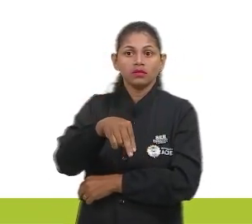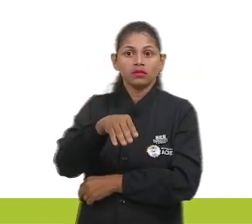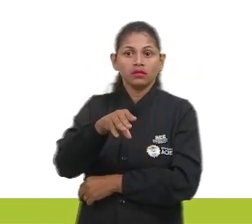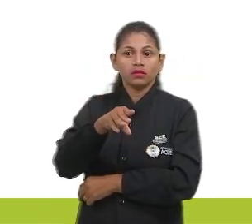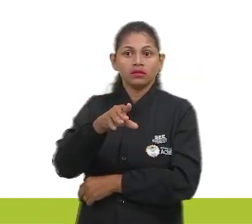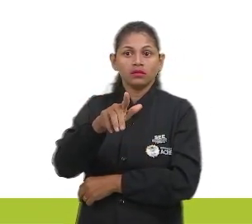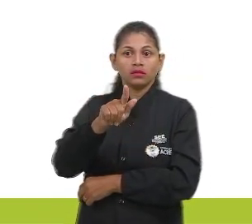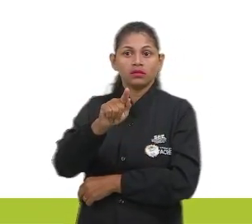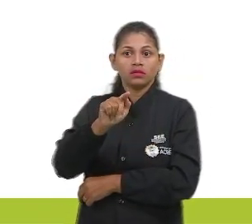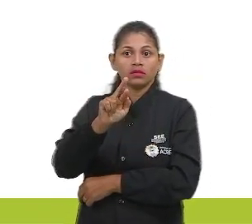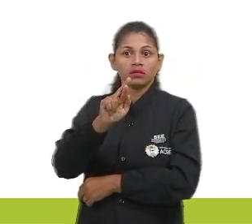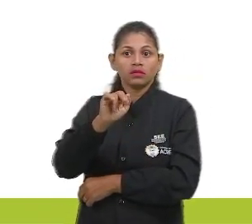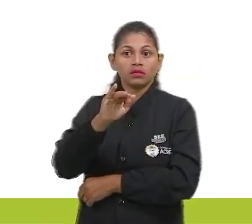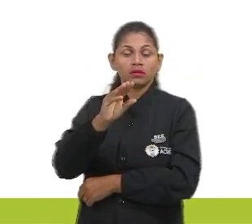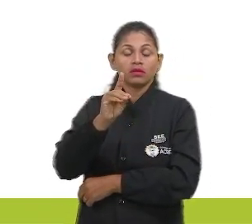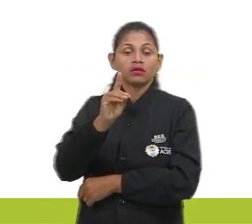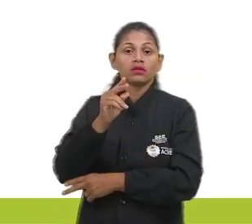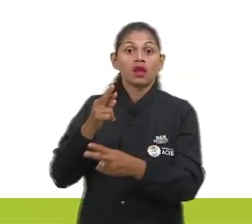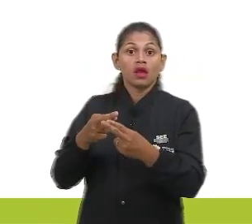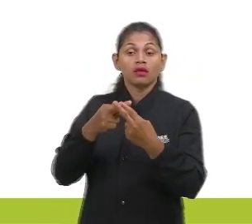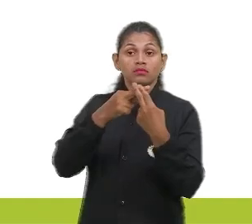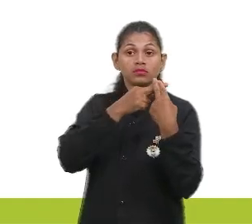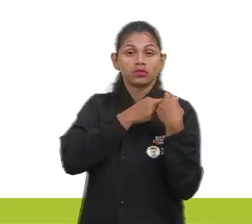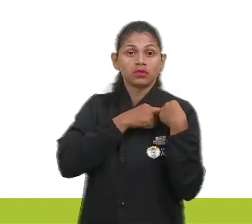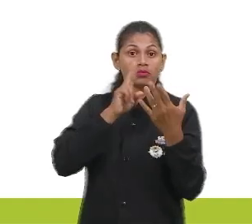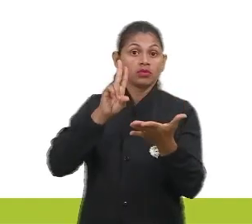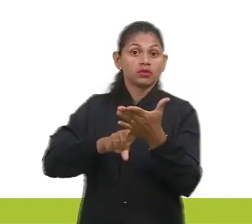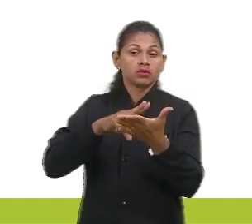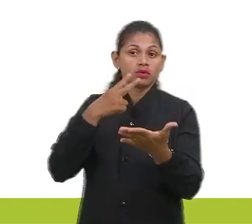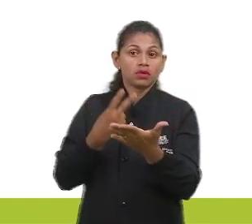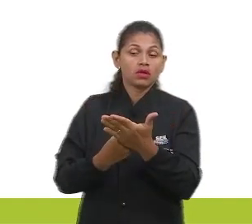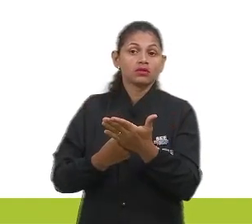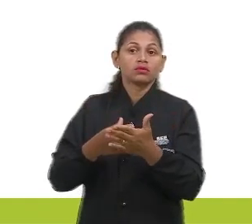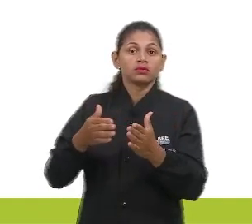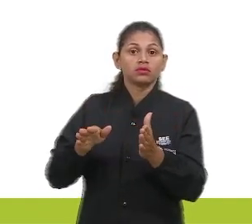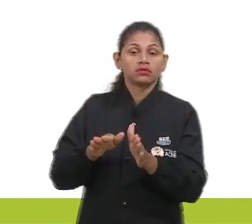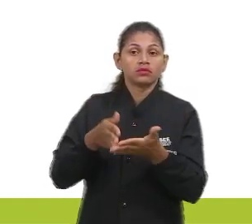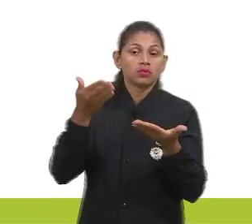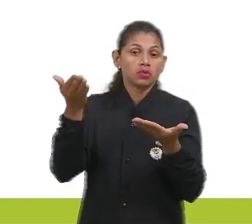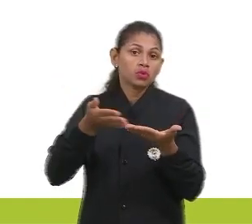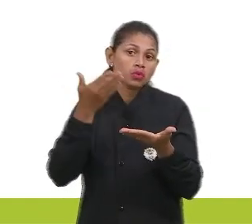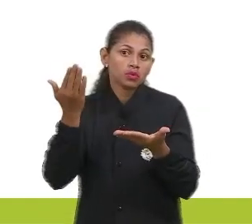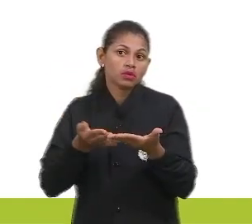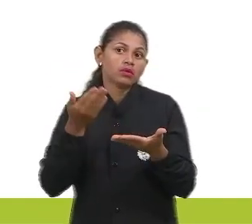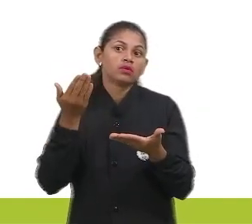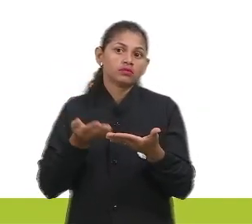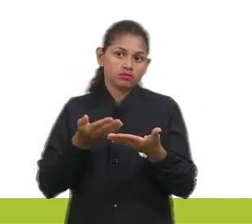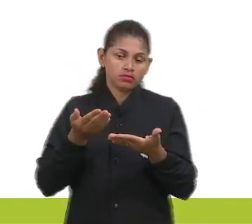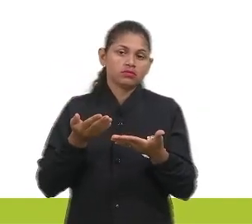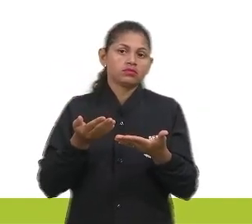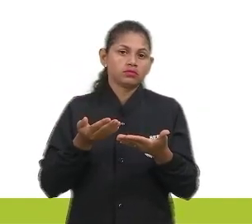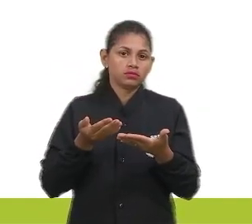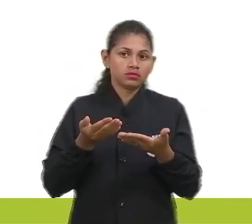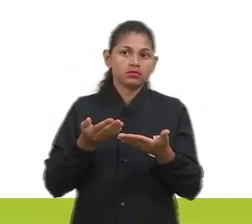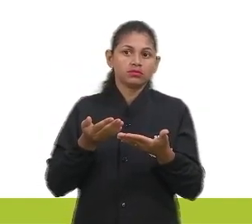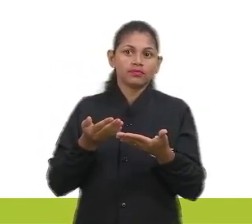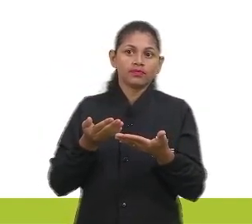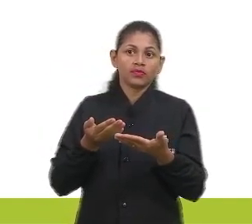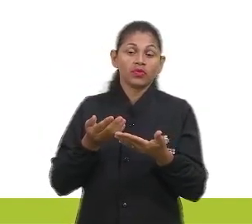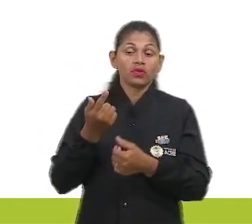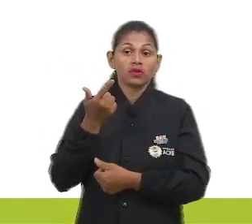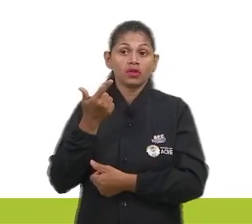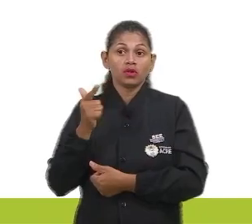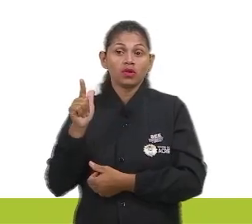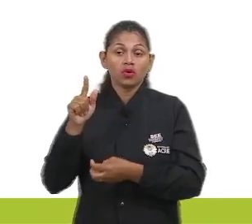Spoller, certo? E também Augusto Boal, que Augusto Boal, ele é um dramaturgo brasileiro de